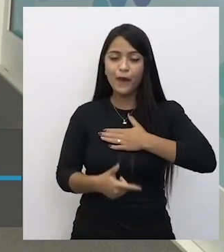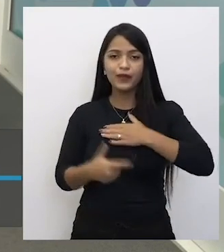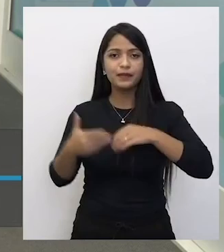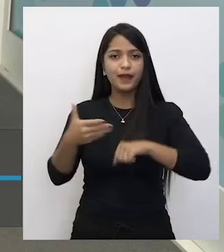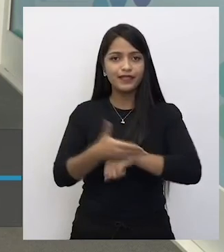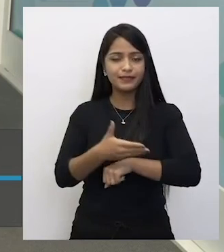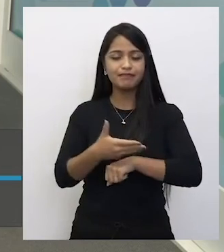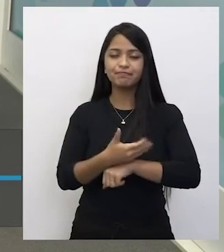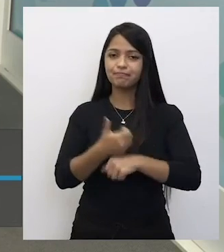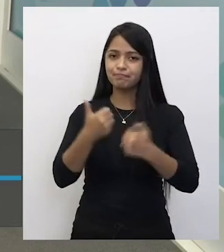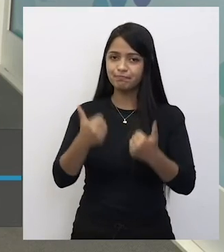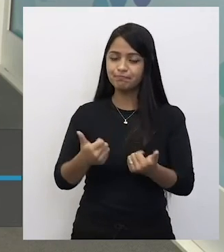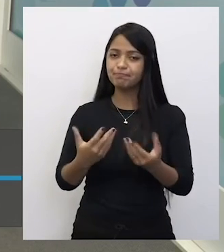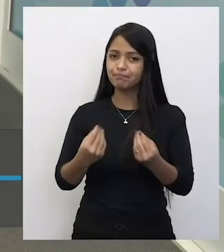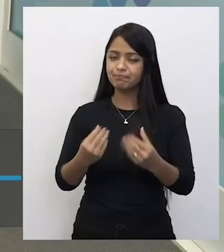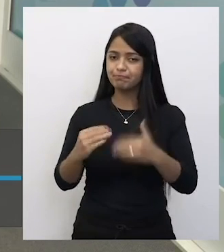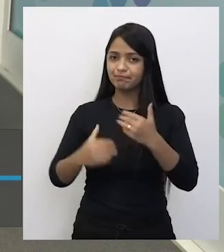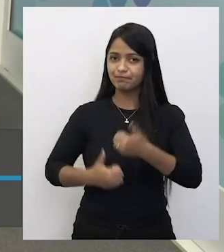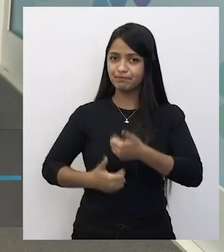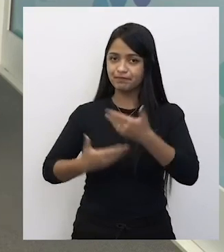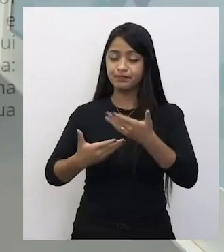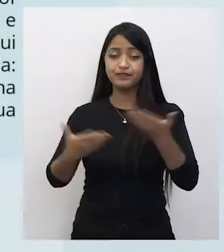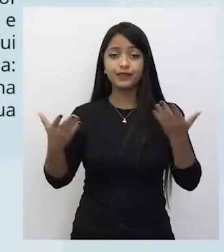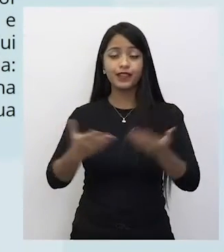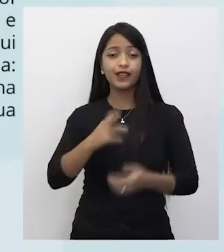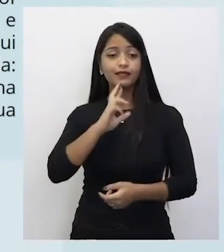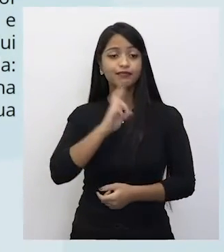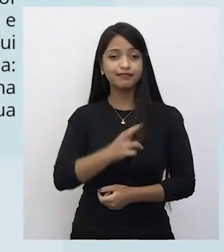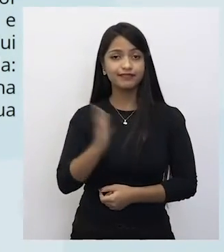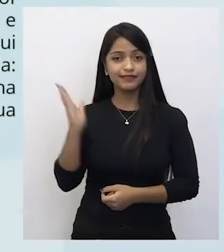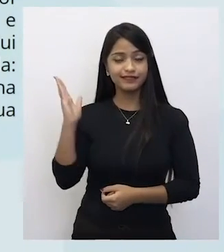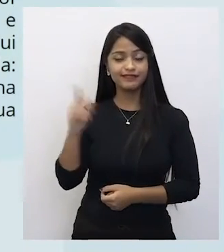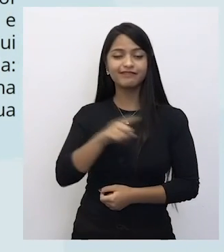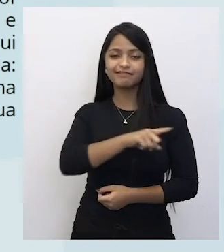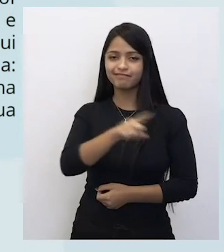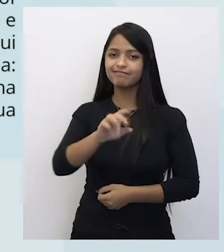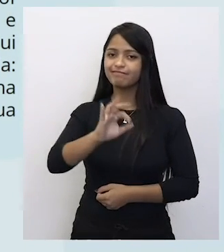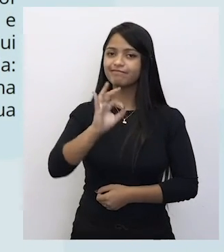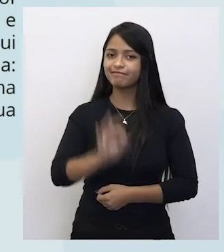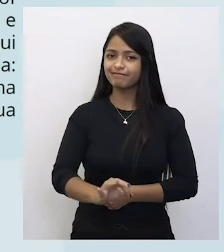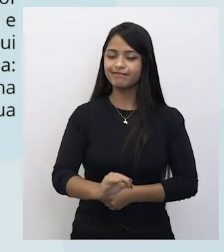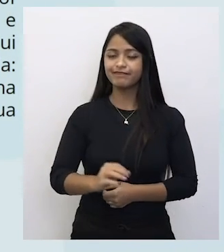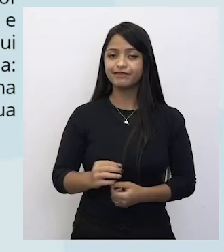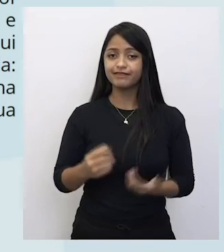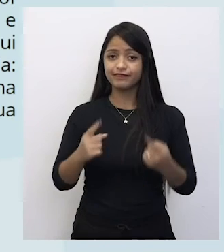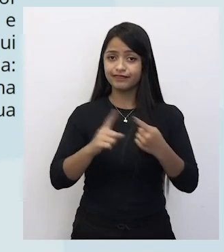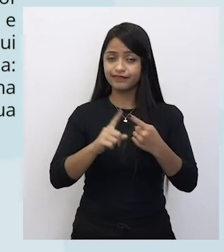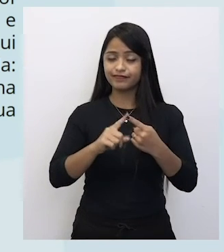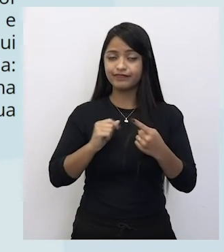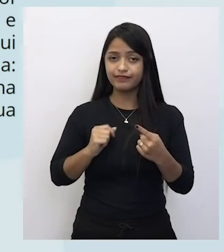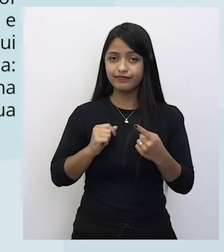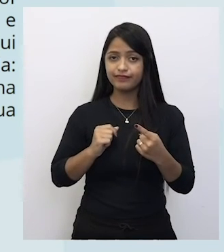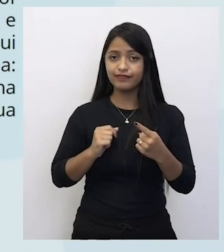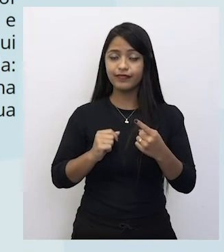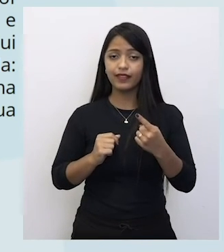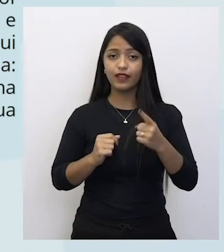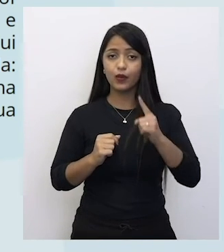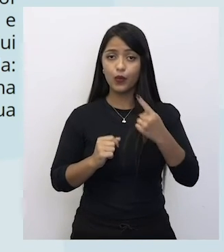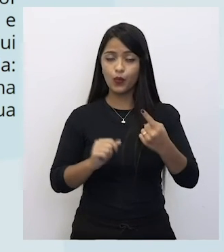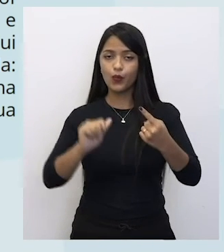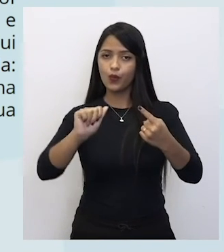legal. Então, vamos lá. Colocar as respostas para eles. Eles acertaram. Então, o texto que acabamos de ler é um editorial de que suporte?